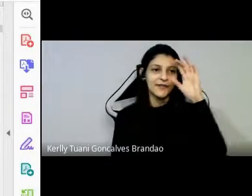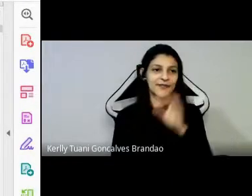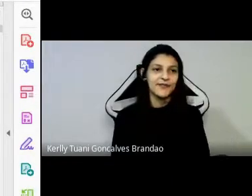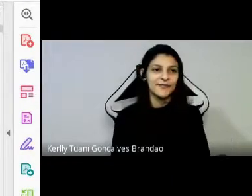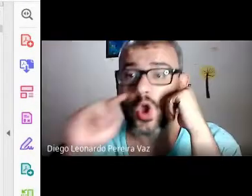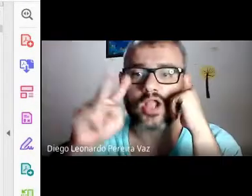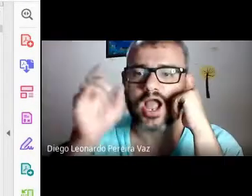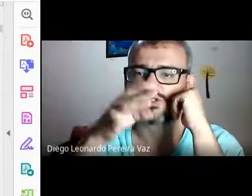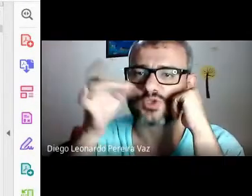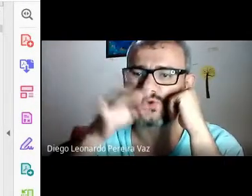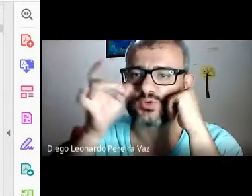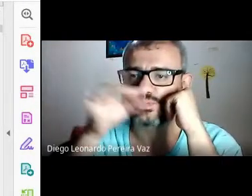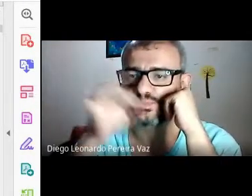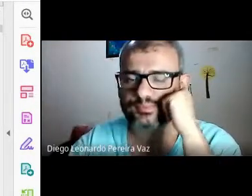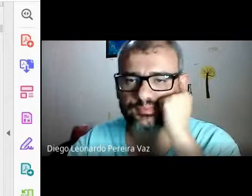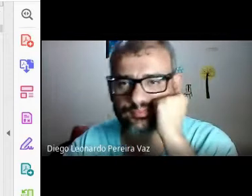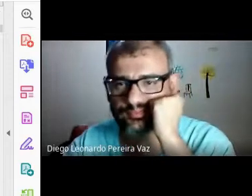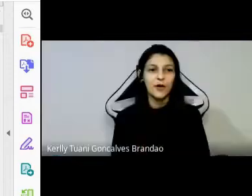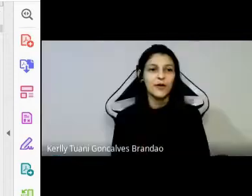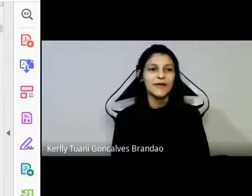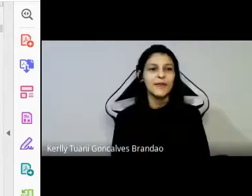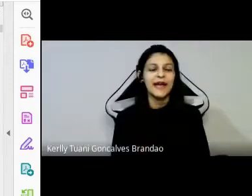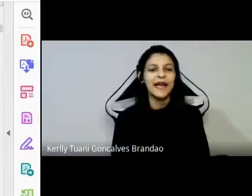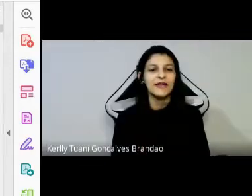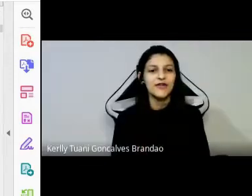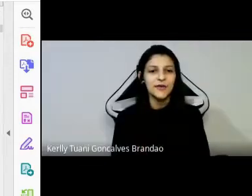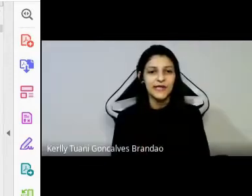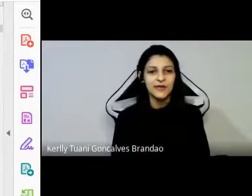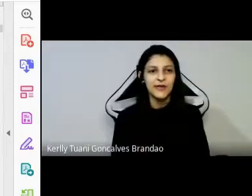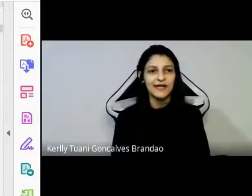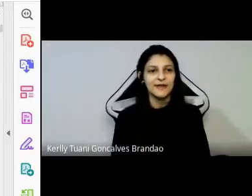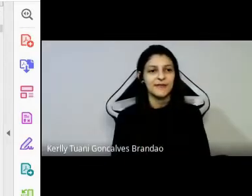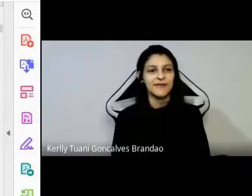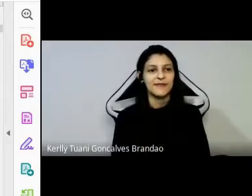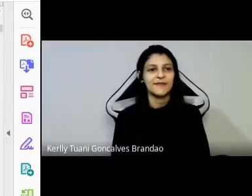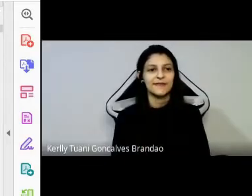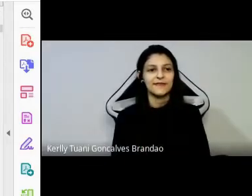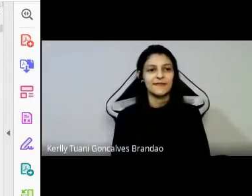Joana. Olha isso. Olha o que está marcadinho aí, Joana.